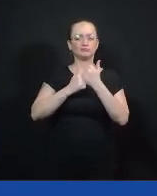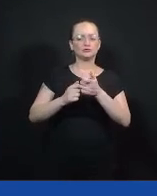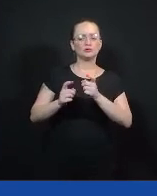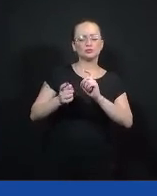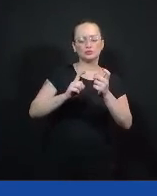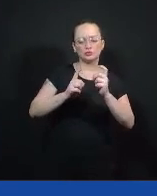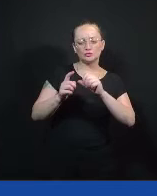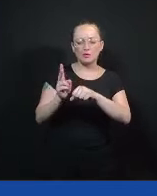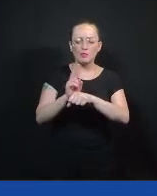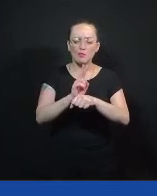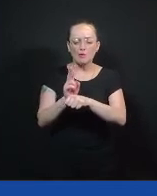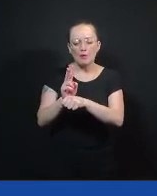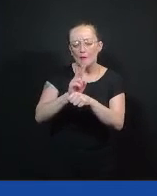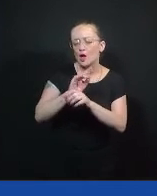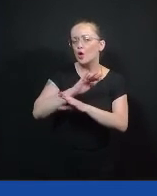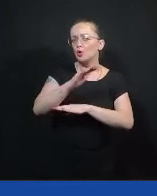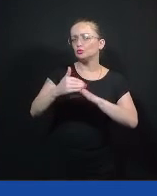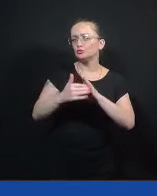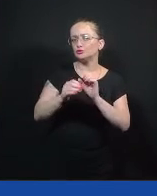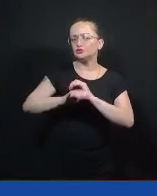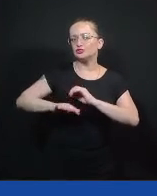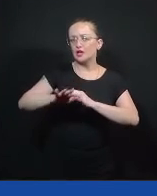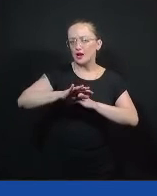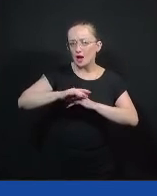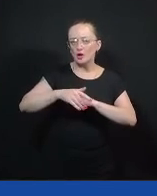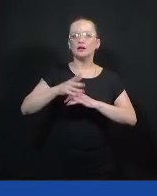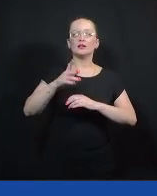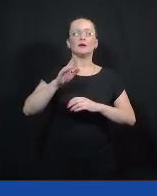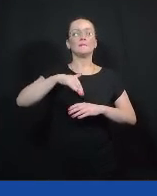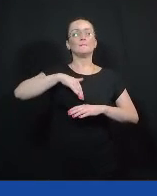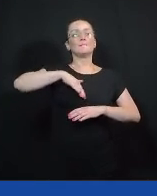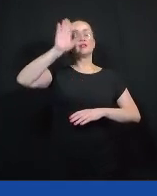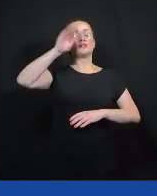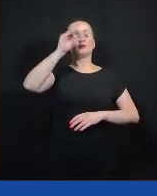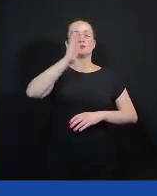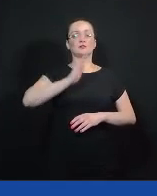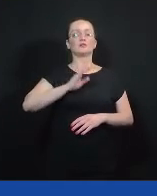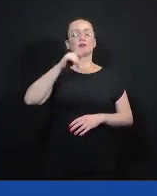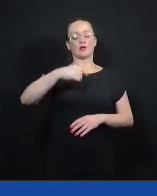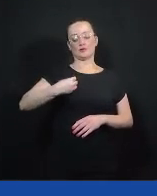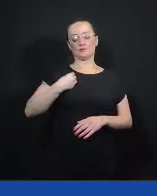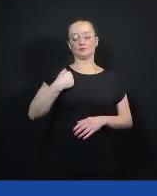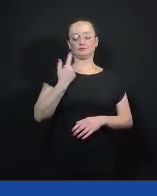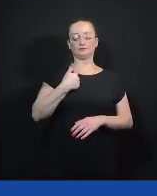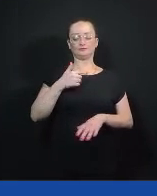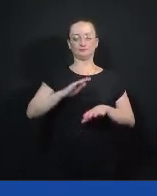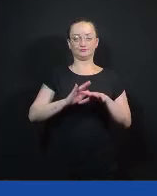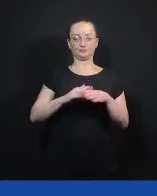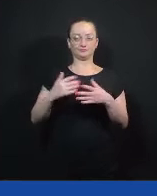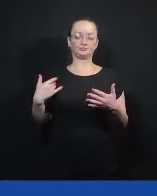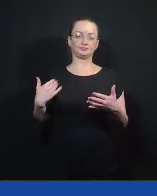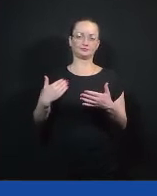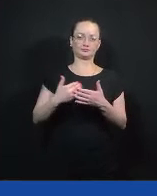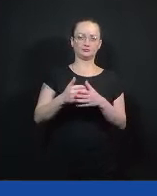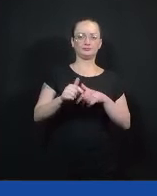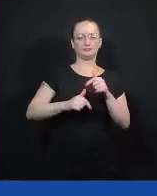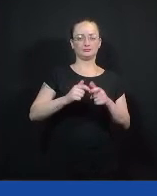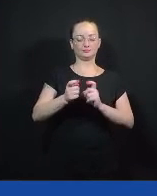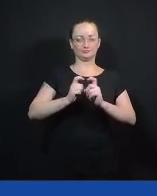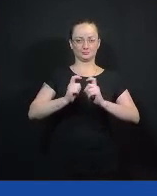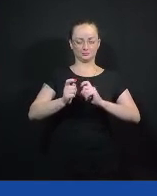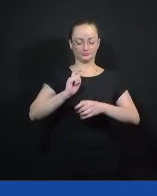para os veículos de uma maneira geral, mas principalmente para os veículos nacionais, que é onde eu fiz quase toda a minha